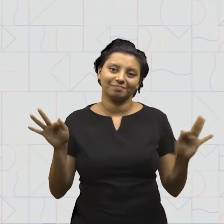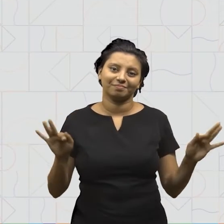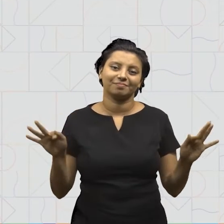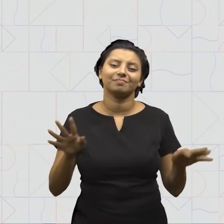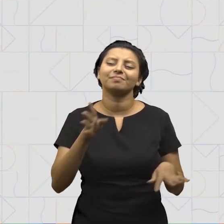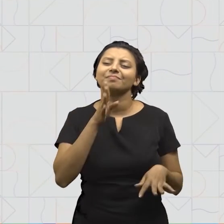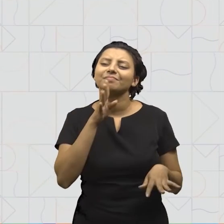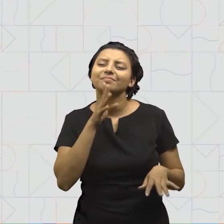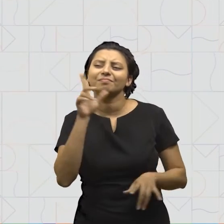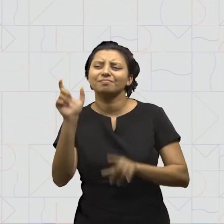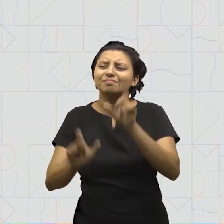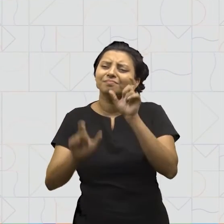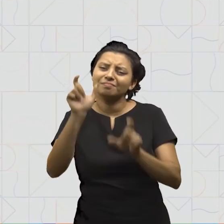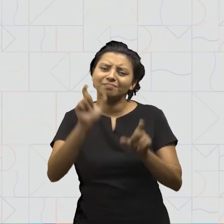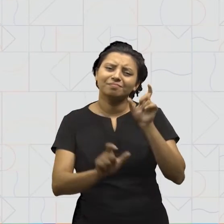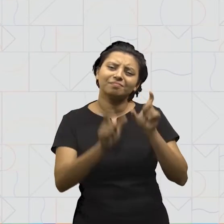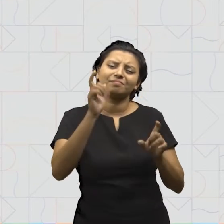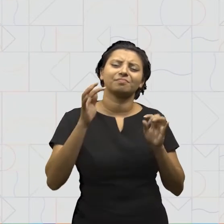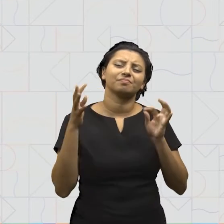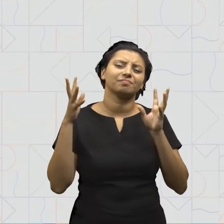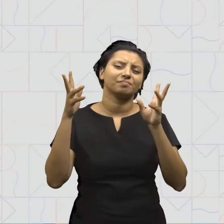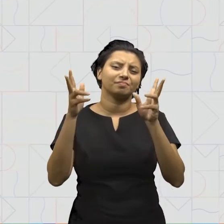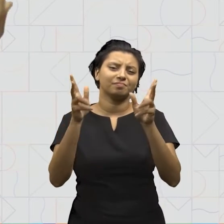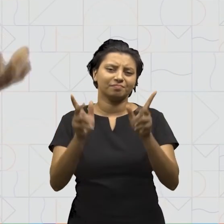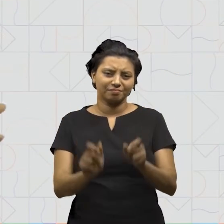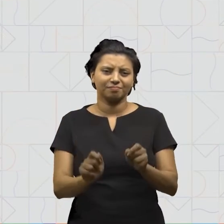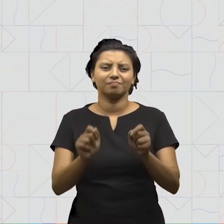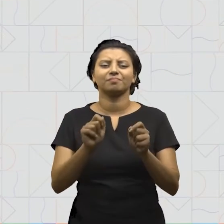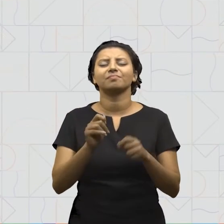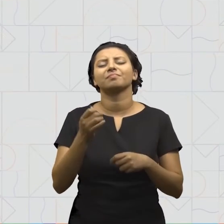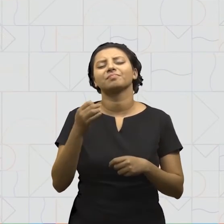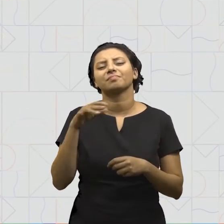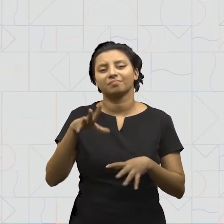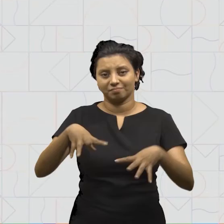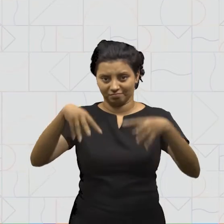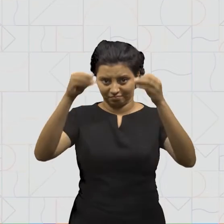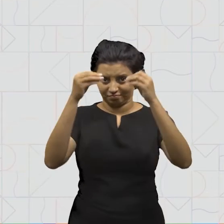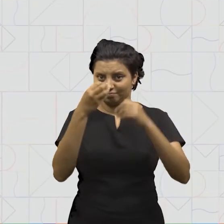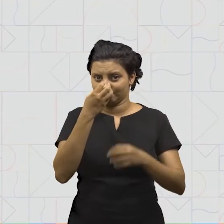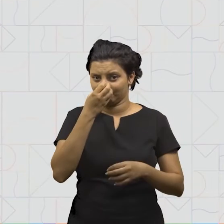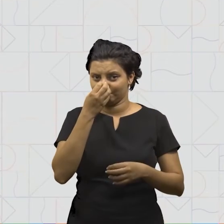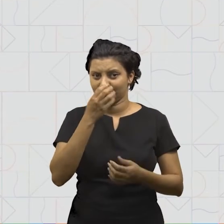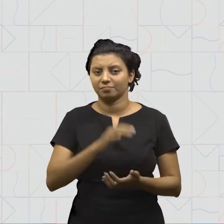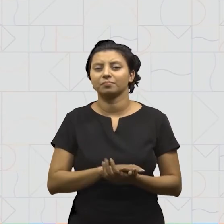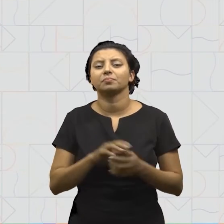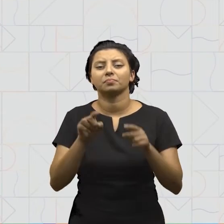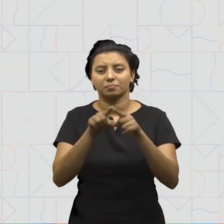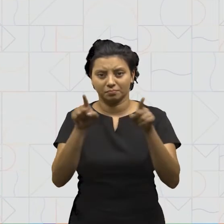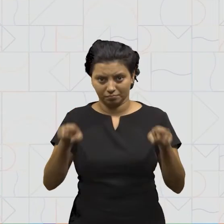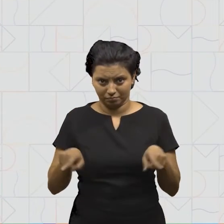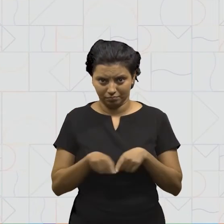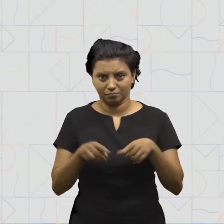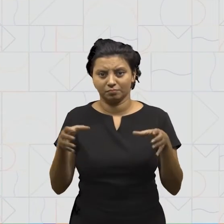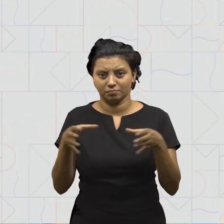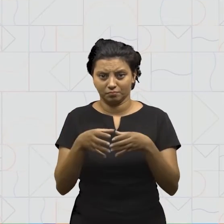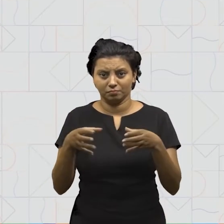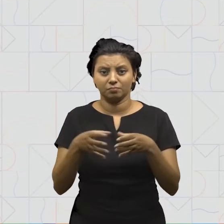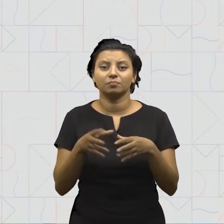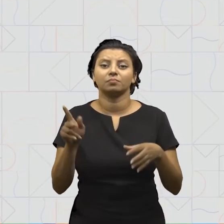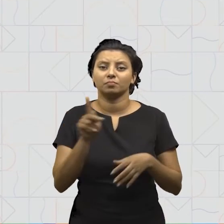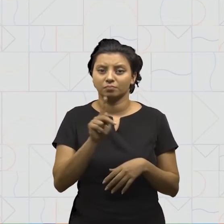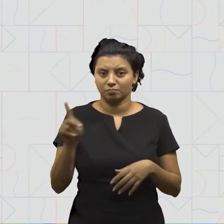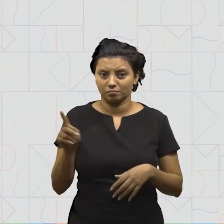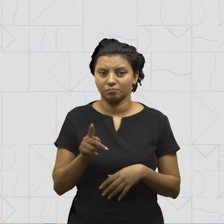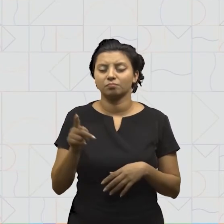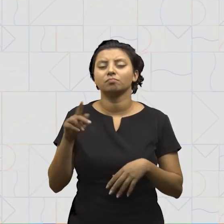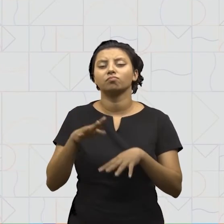e conheceram todas as atrações do circo da cidade. Em uma sala de aula, uma professora